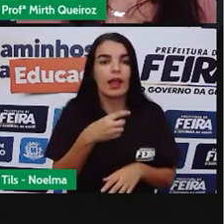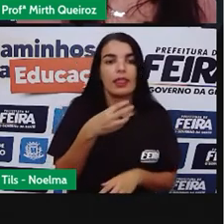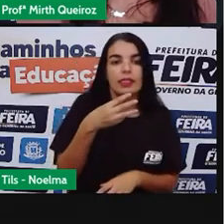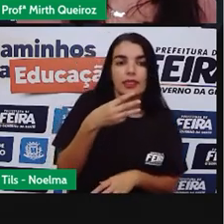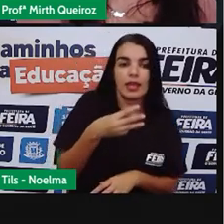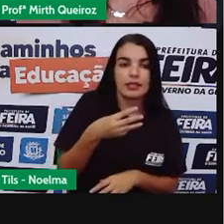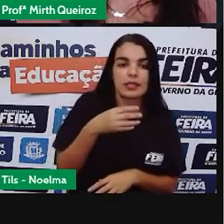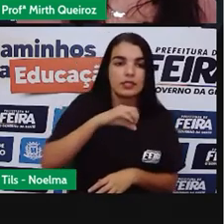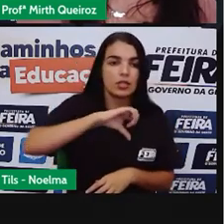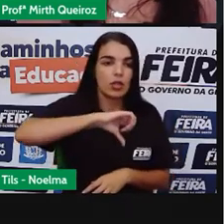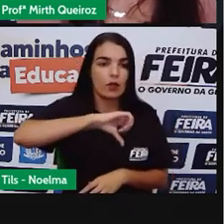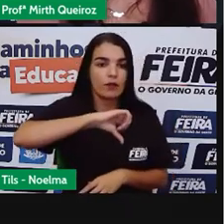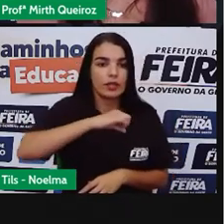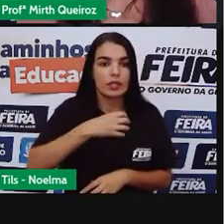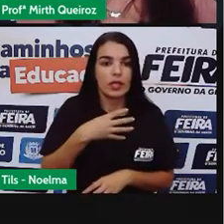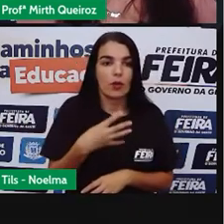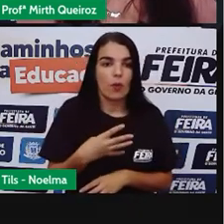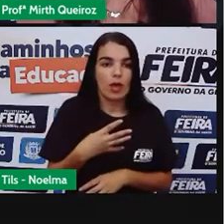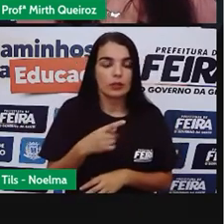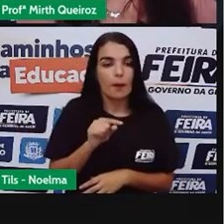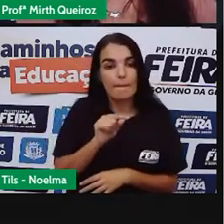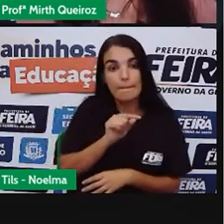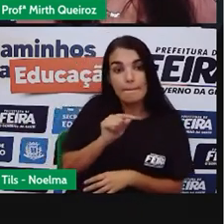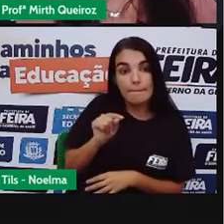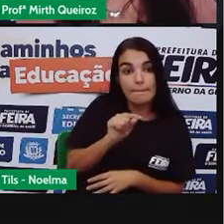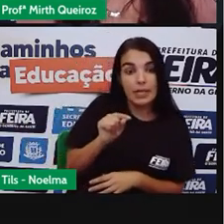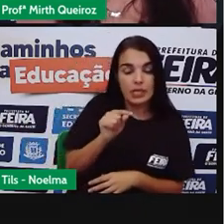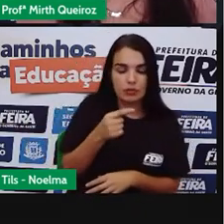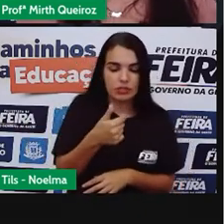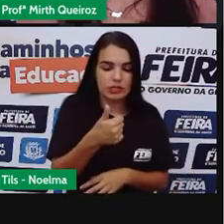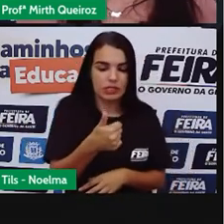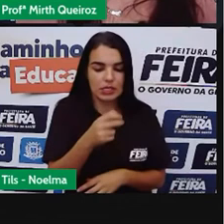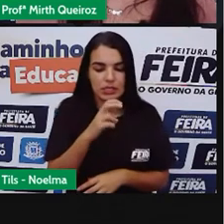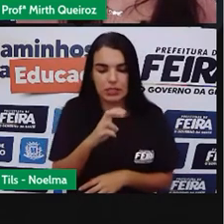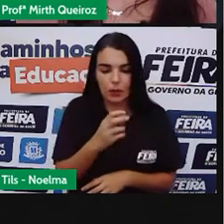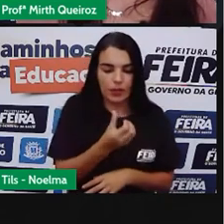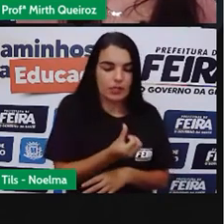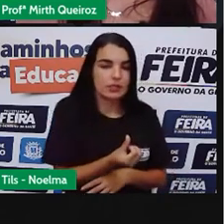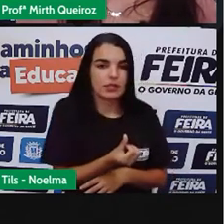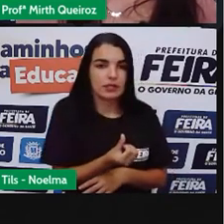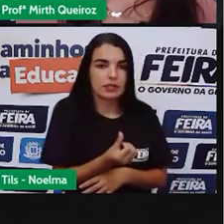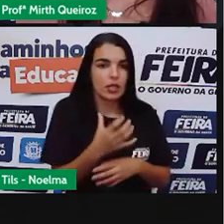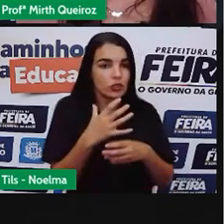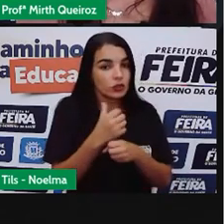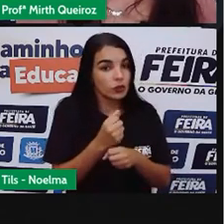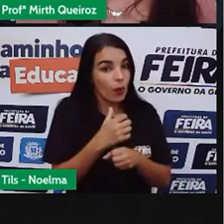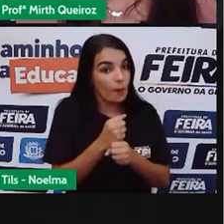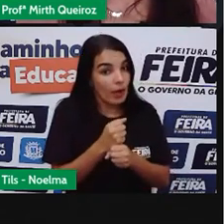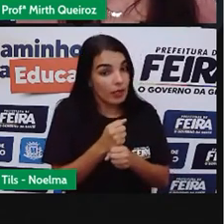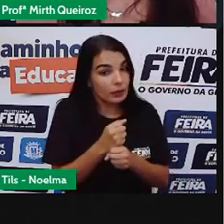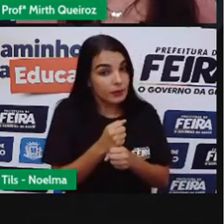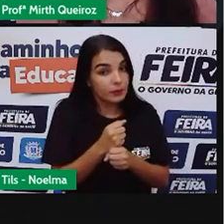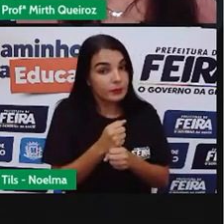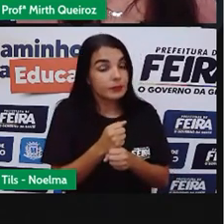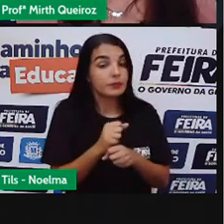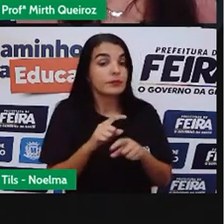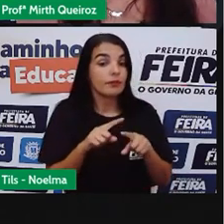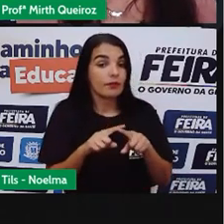tinha 394 e ele leu 156, então será o quê? 394